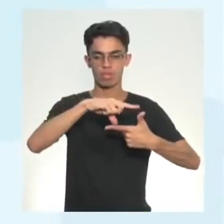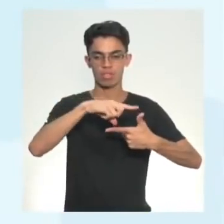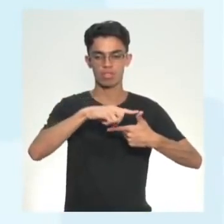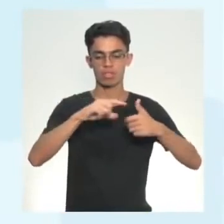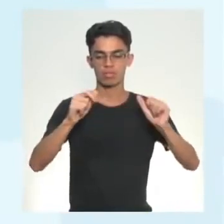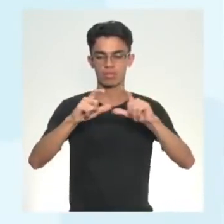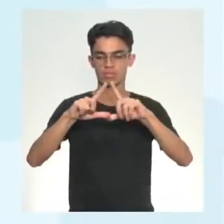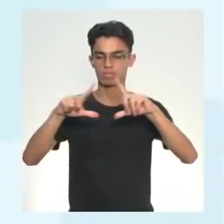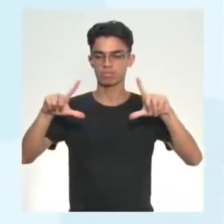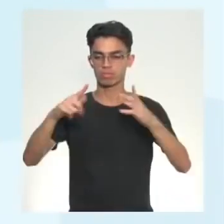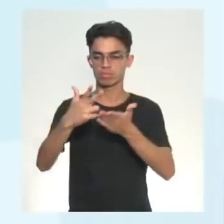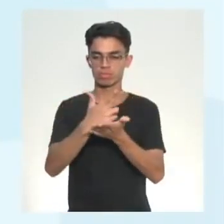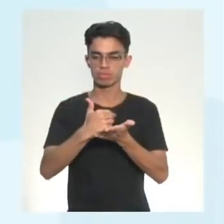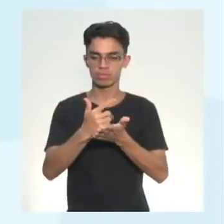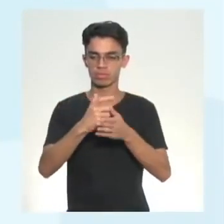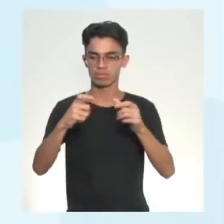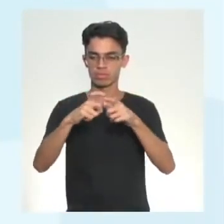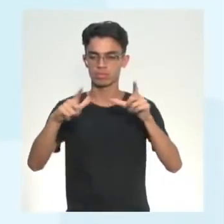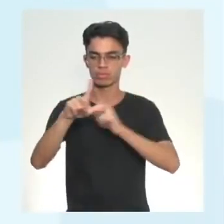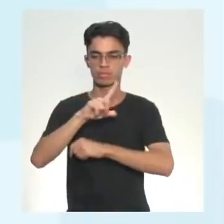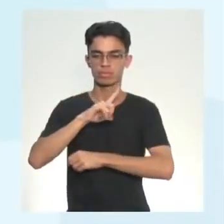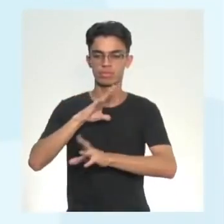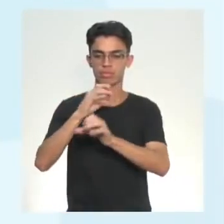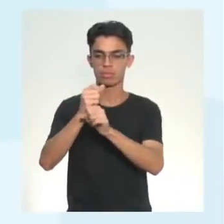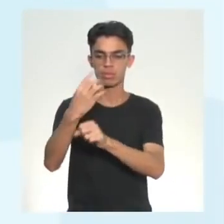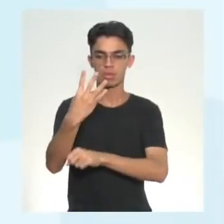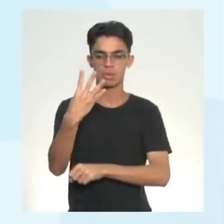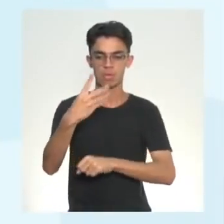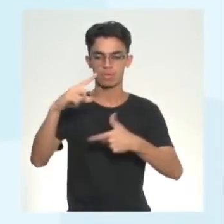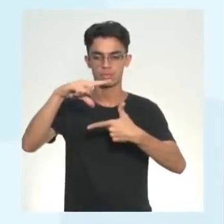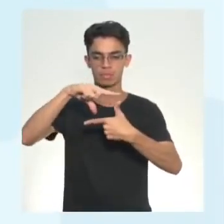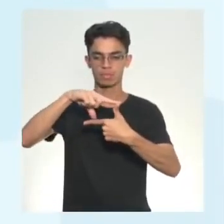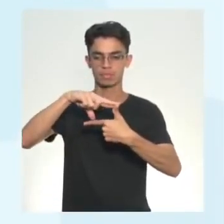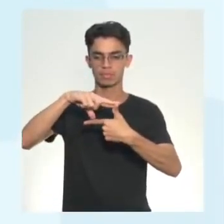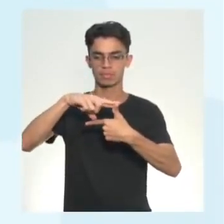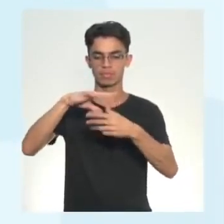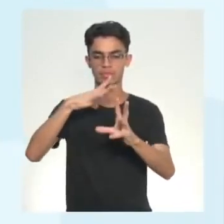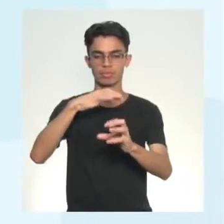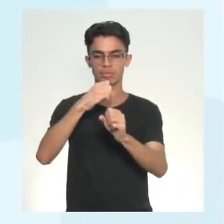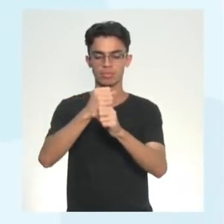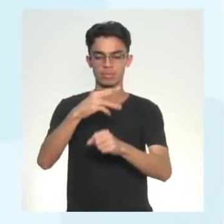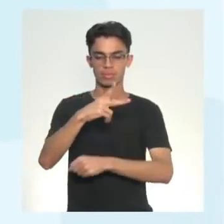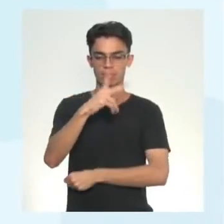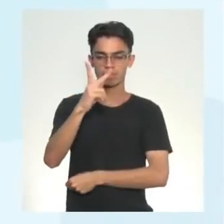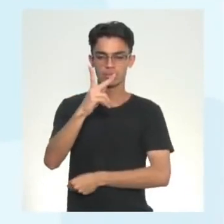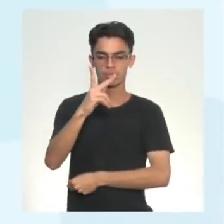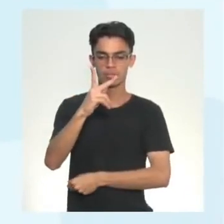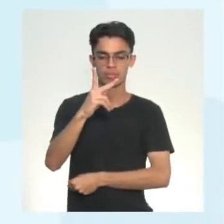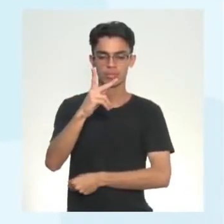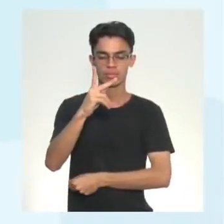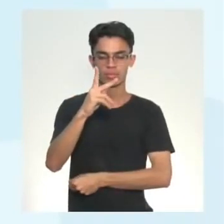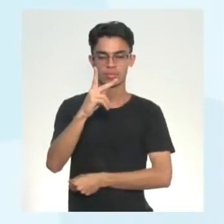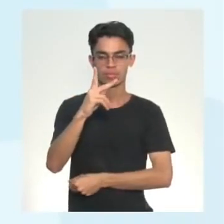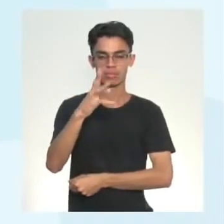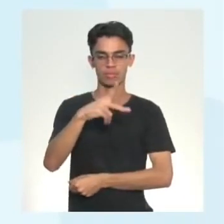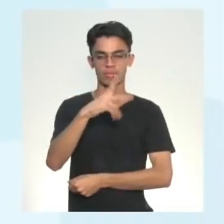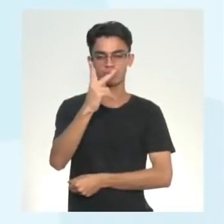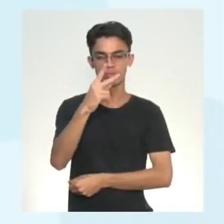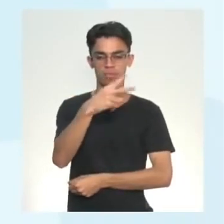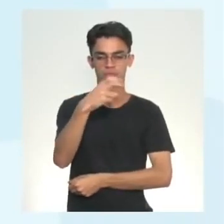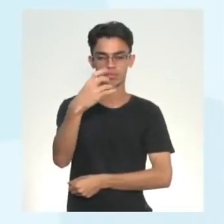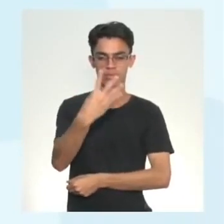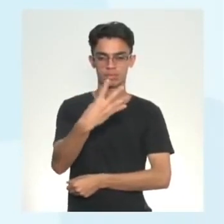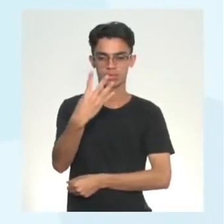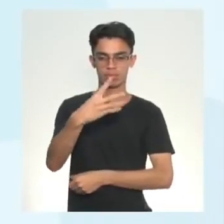figura maior. A base tem 4 quadradinhos. Então, vou calcular o K. Pego o maior, que é